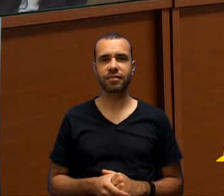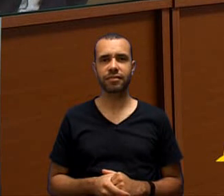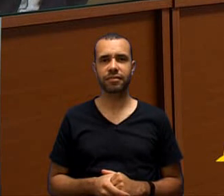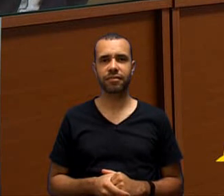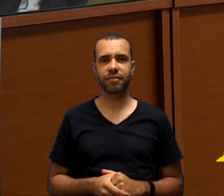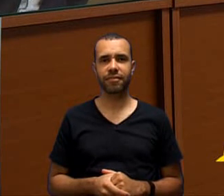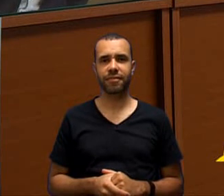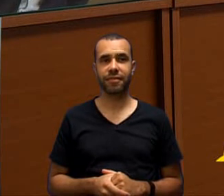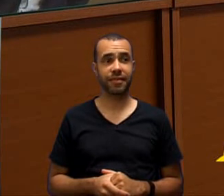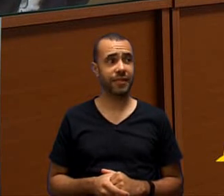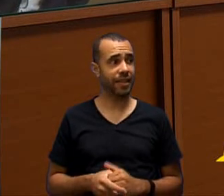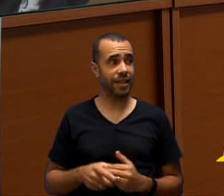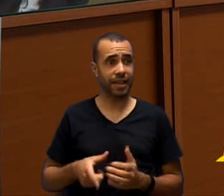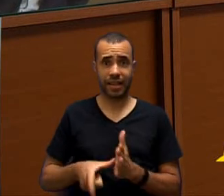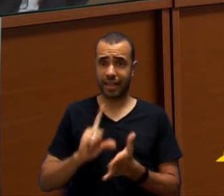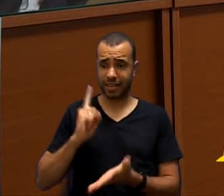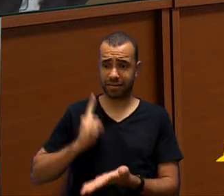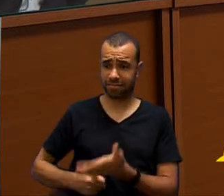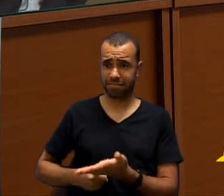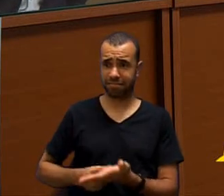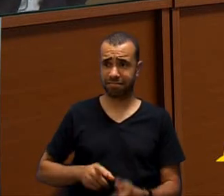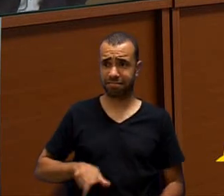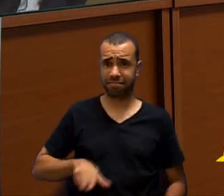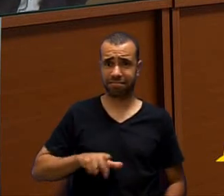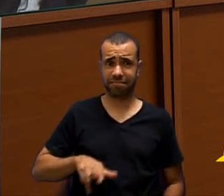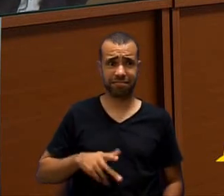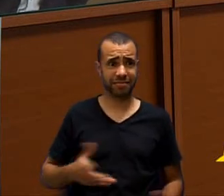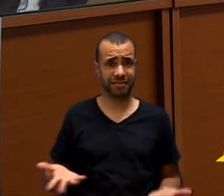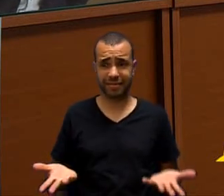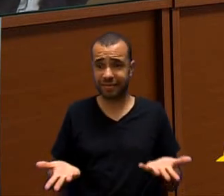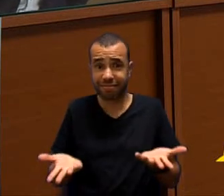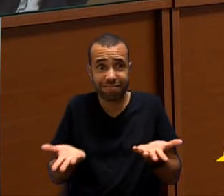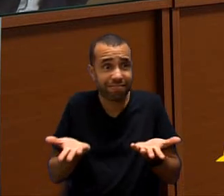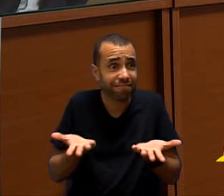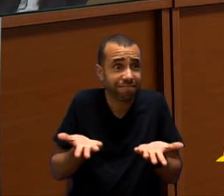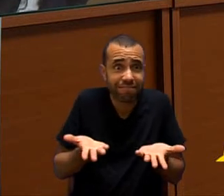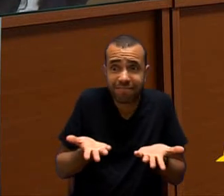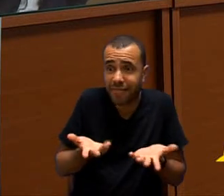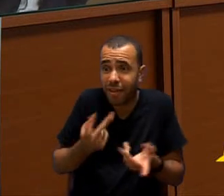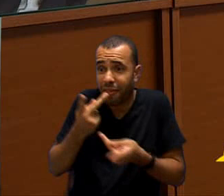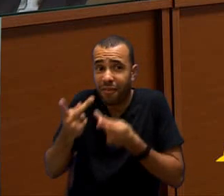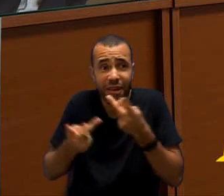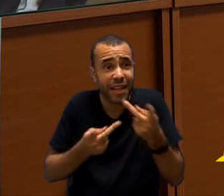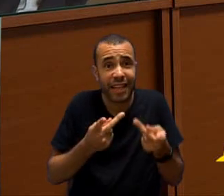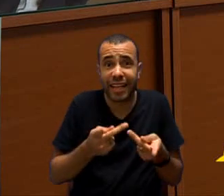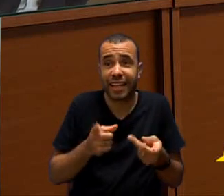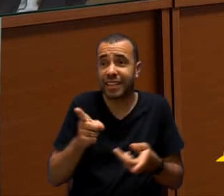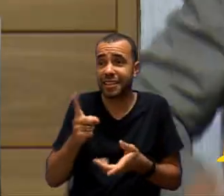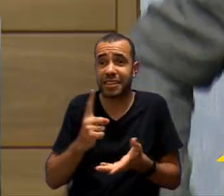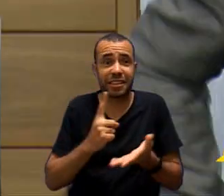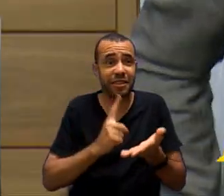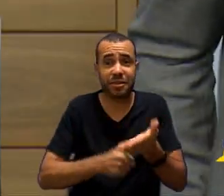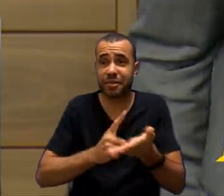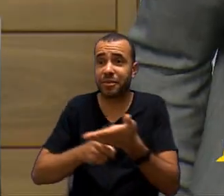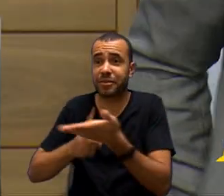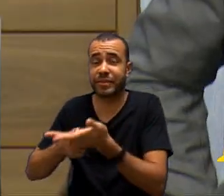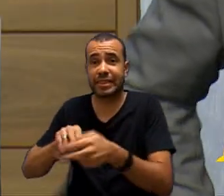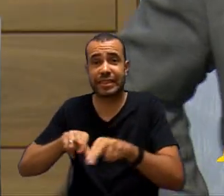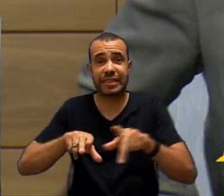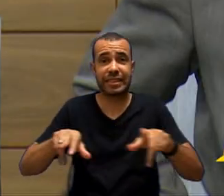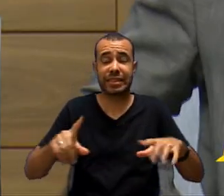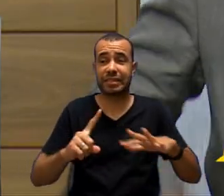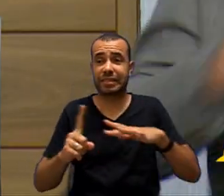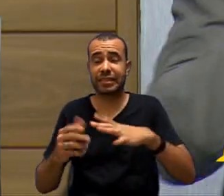Isso aqui não é combinado não, viu, gente? Eu nem sei agora para quem que passa a palavra, porque ele que tinha combinado com o